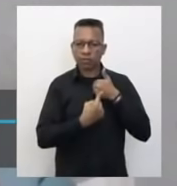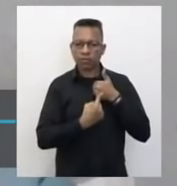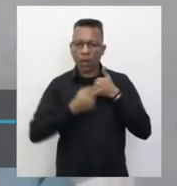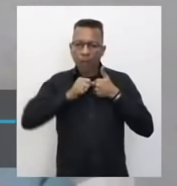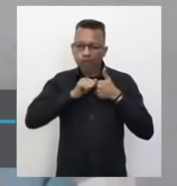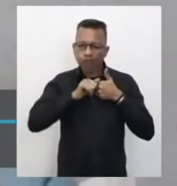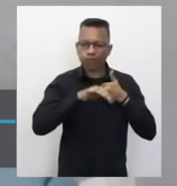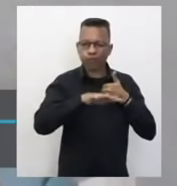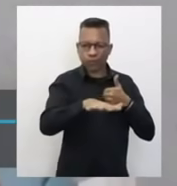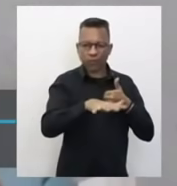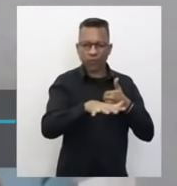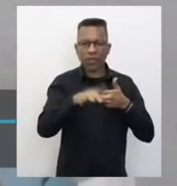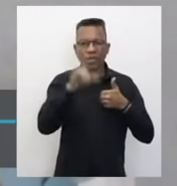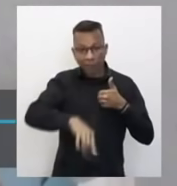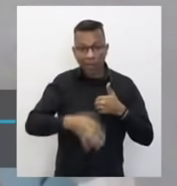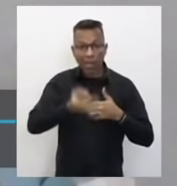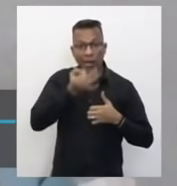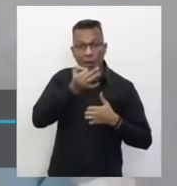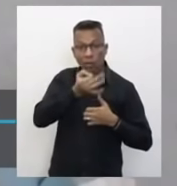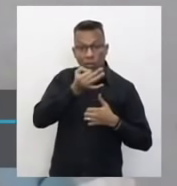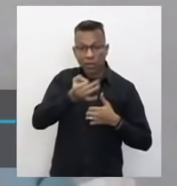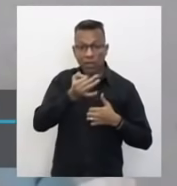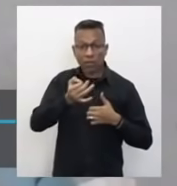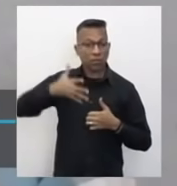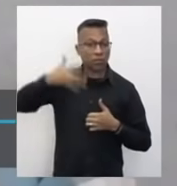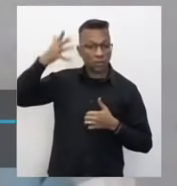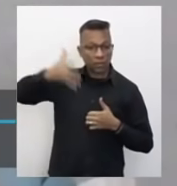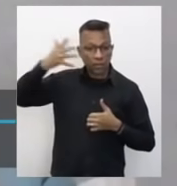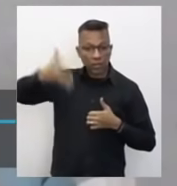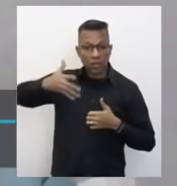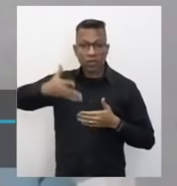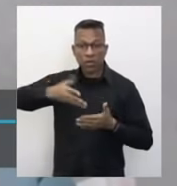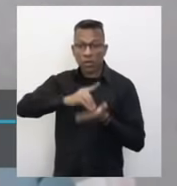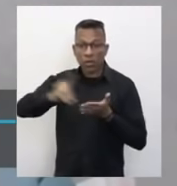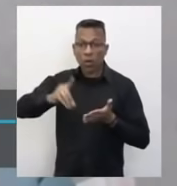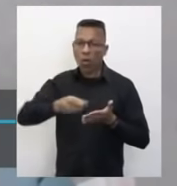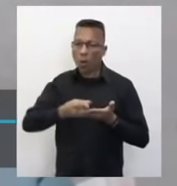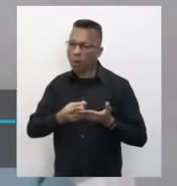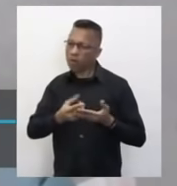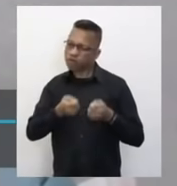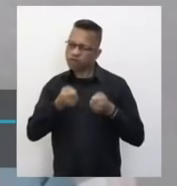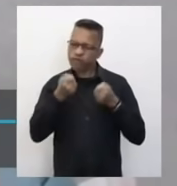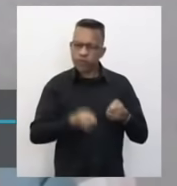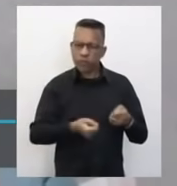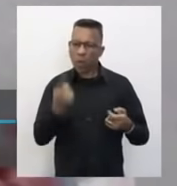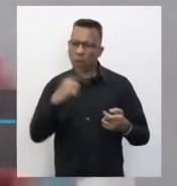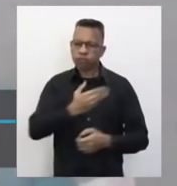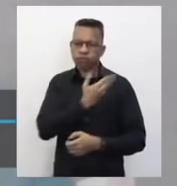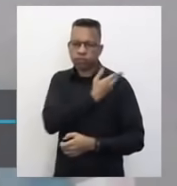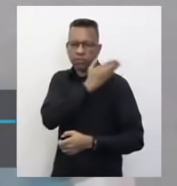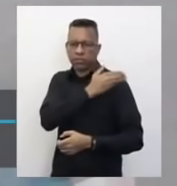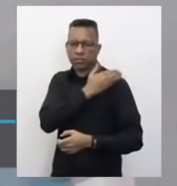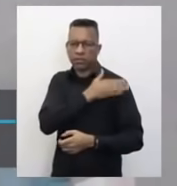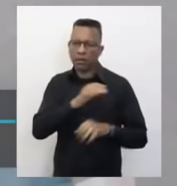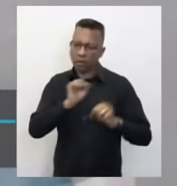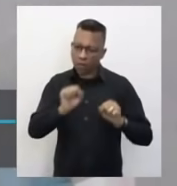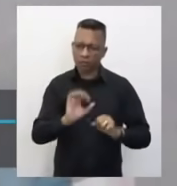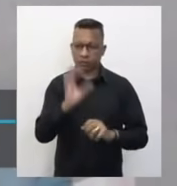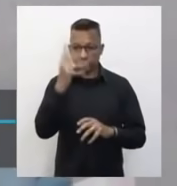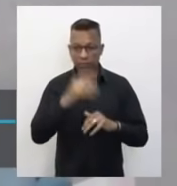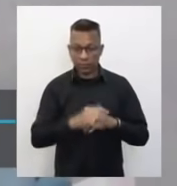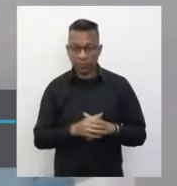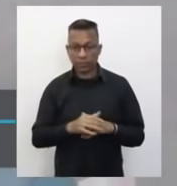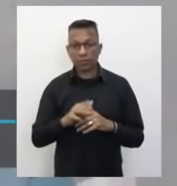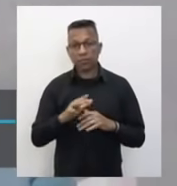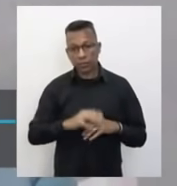e comentarem esse nosso discurso de ódio ou abusivo ou preconceituoso, que está tudo dentro do mesmo pacote.